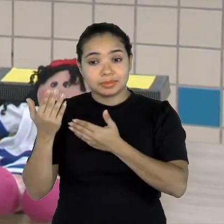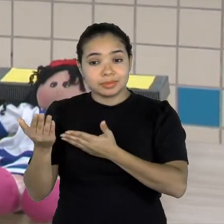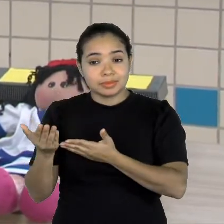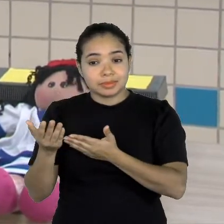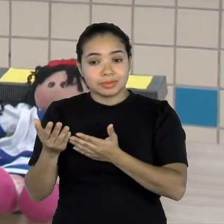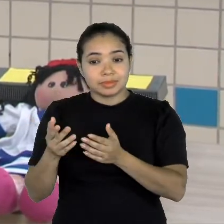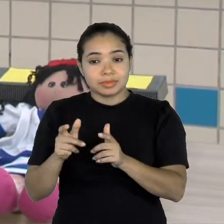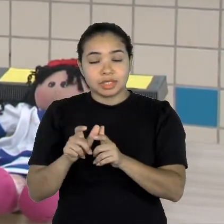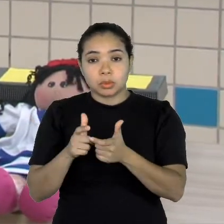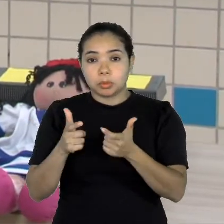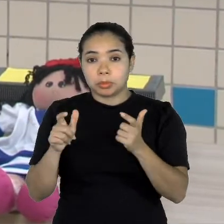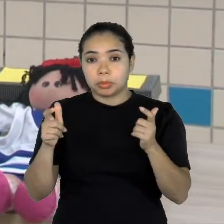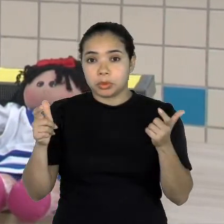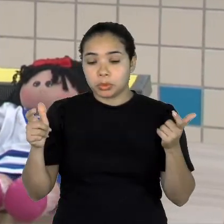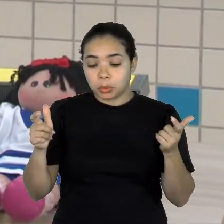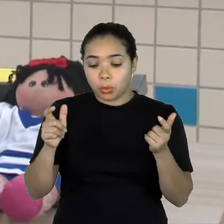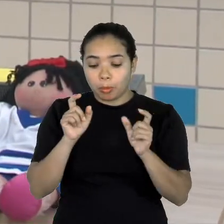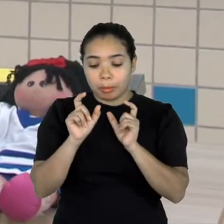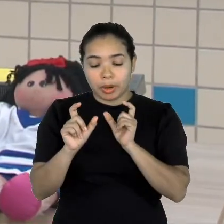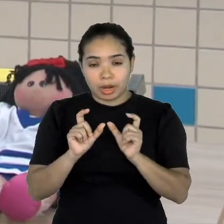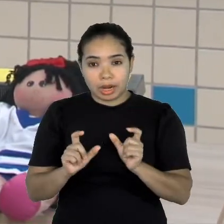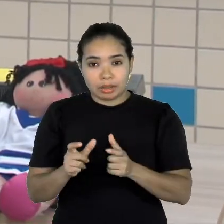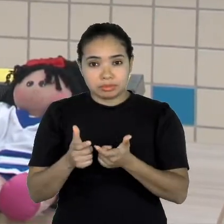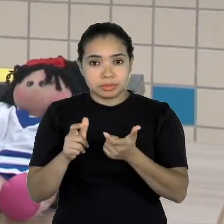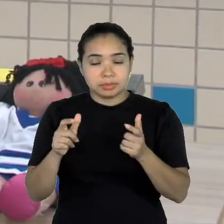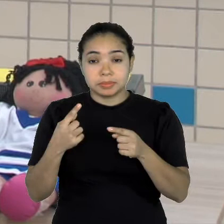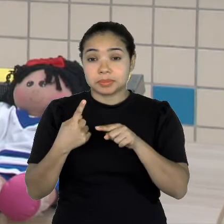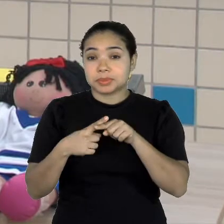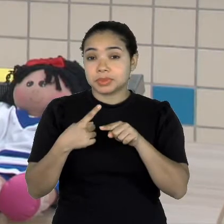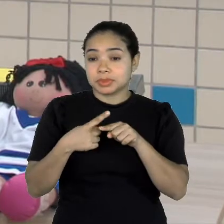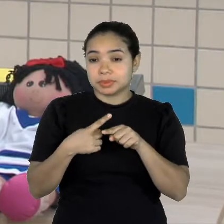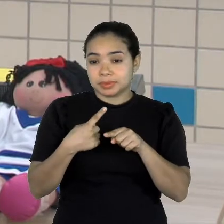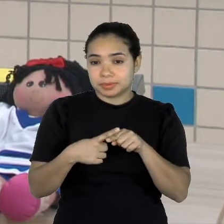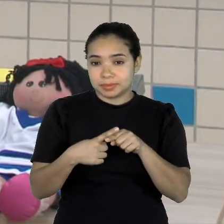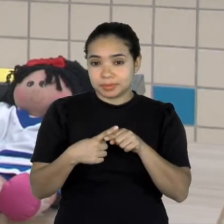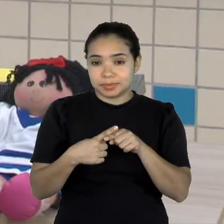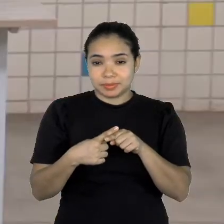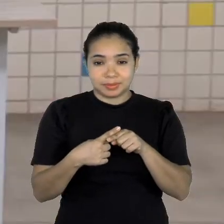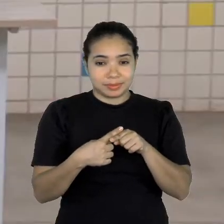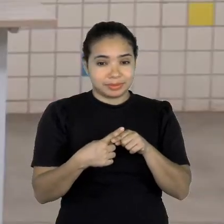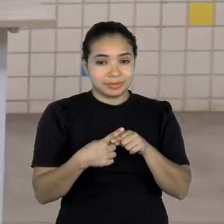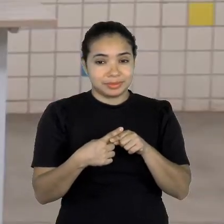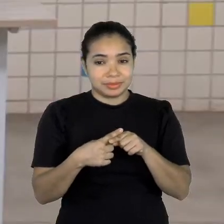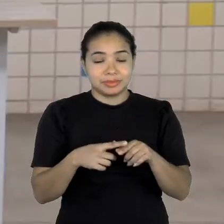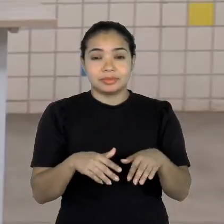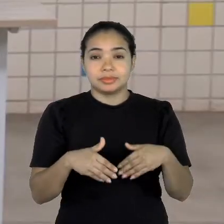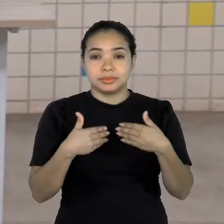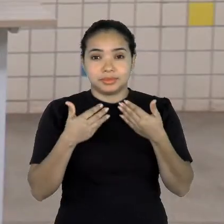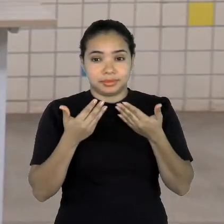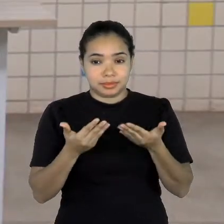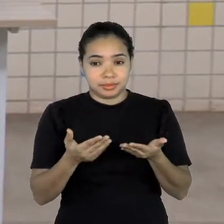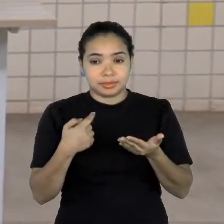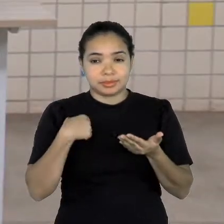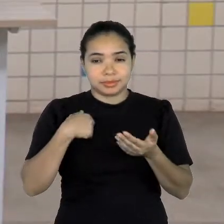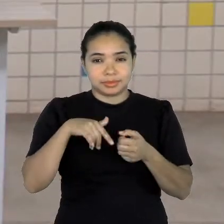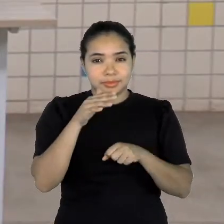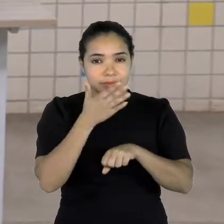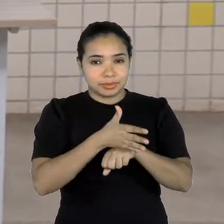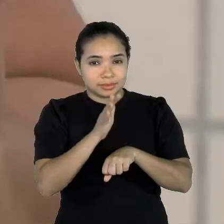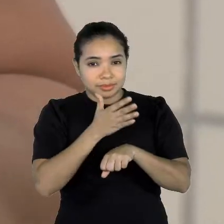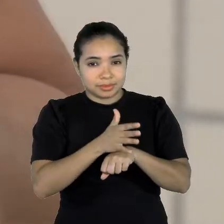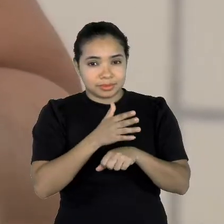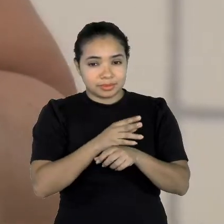nossa caixa. Por que caixa de palavra, professora? Quando eu vou treinando,